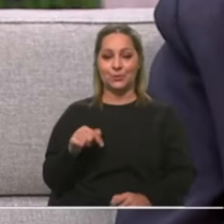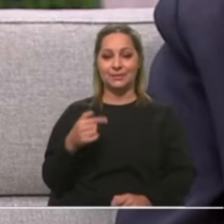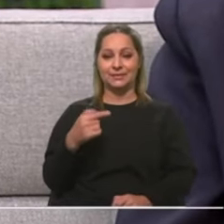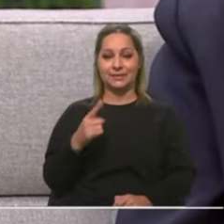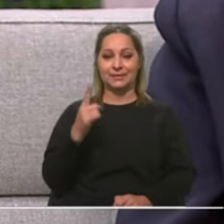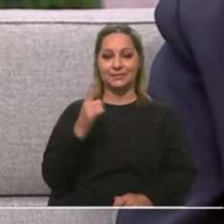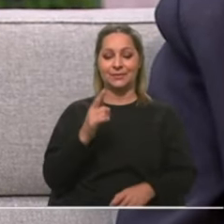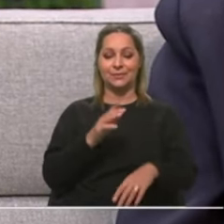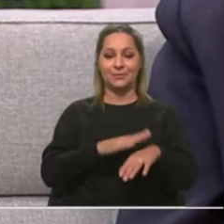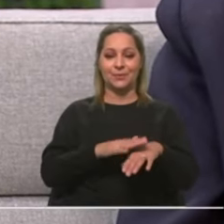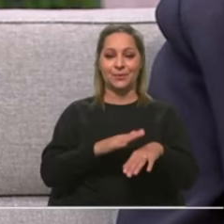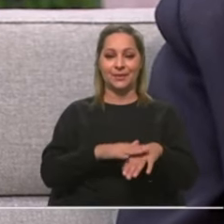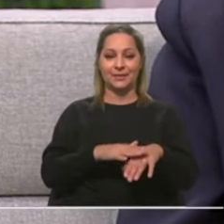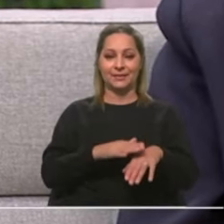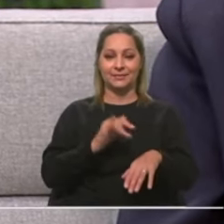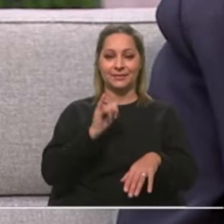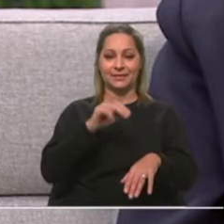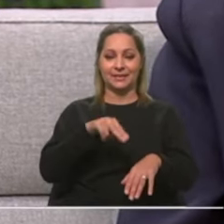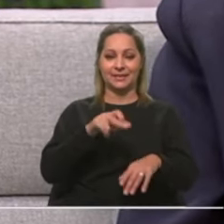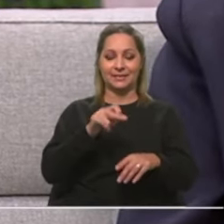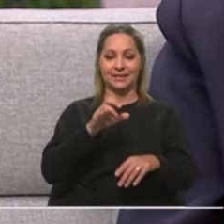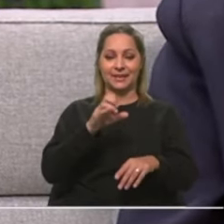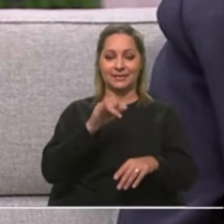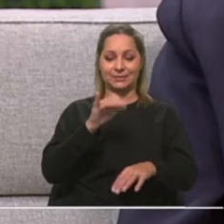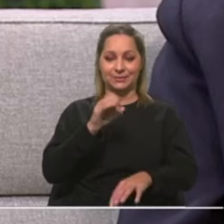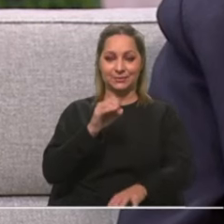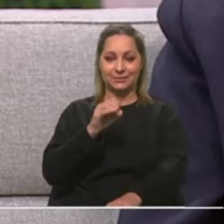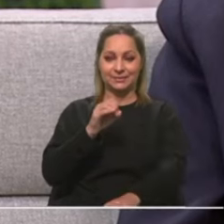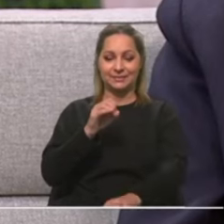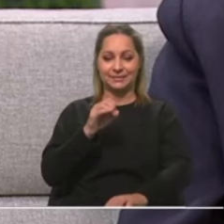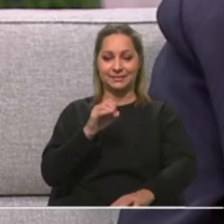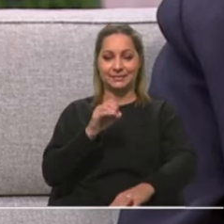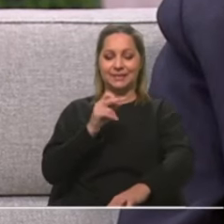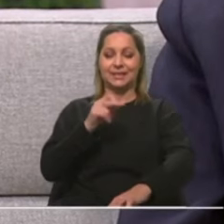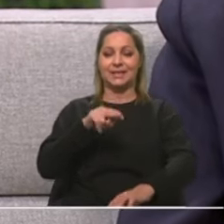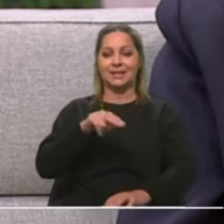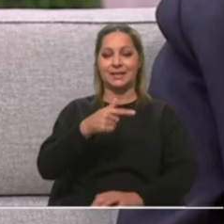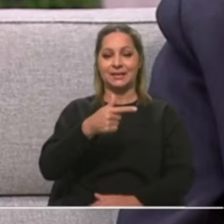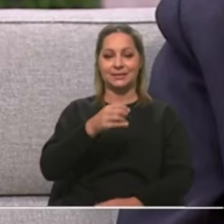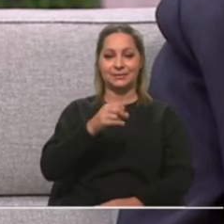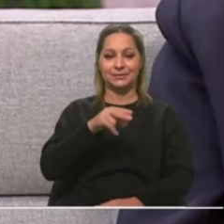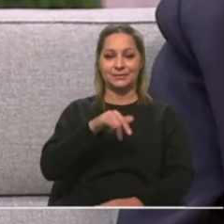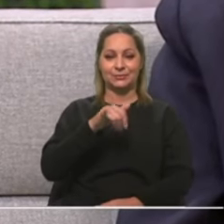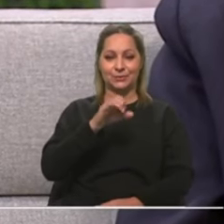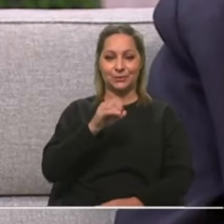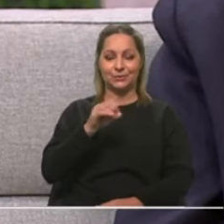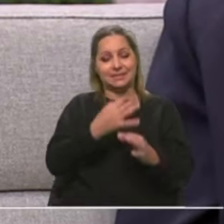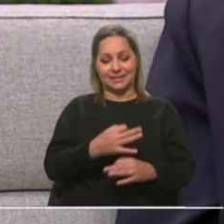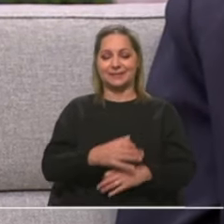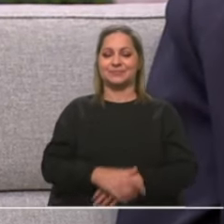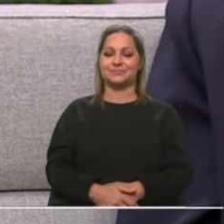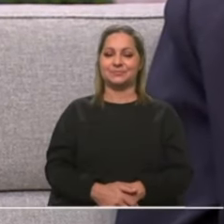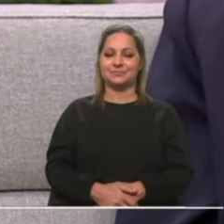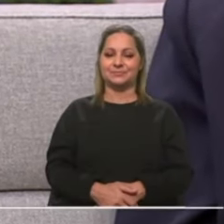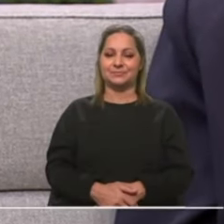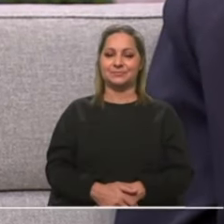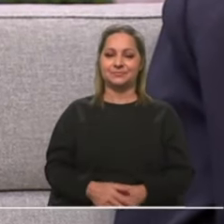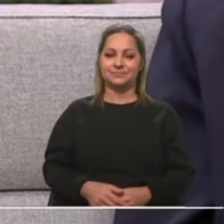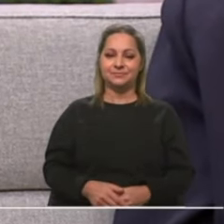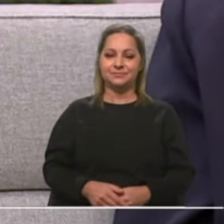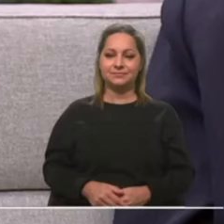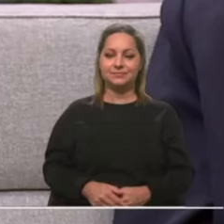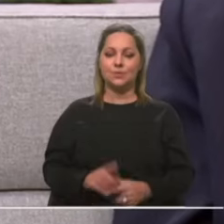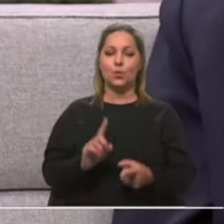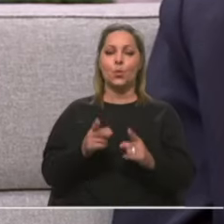lá o meu querido agente Inácio, se eu não me engano, espero que seja o António Inácio. António Inácio, está aqui. Qual o número